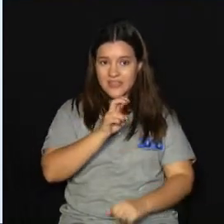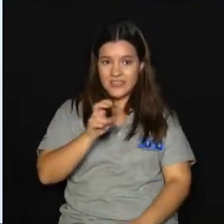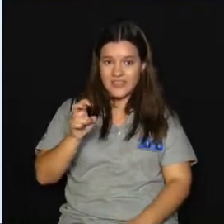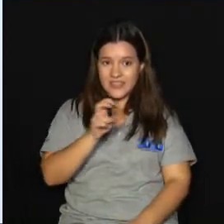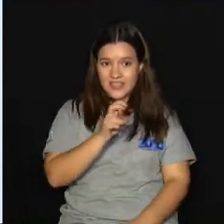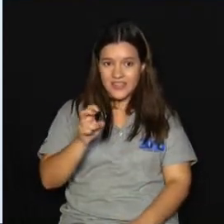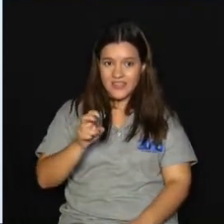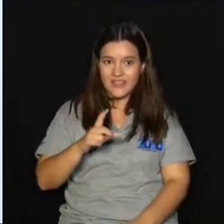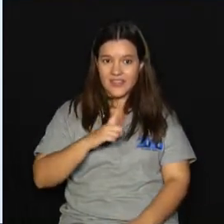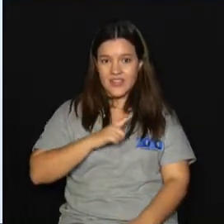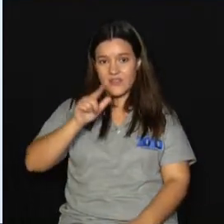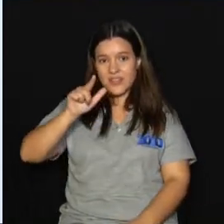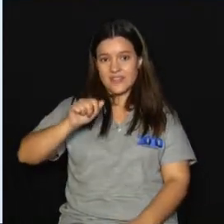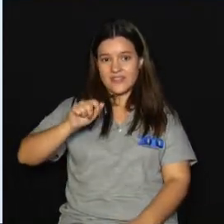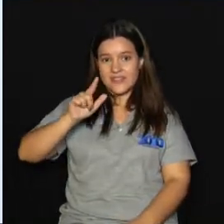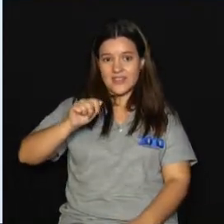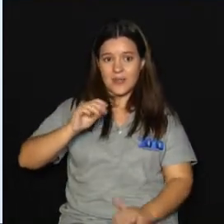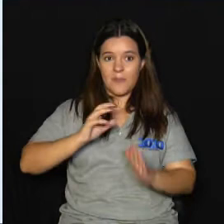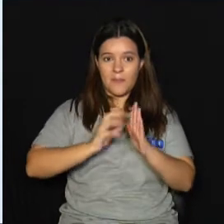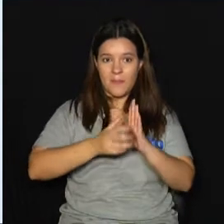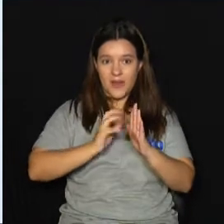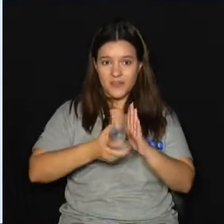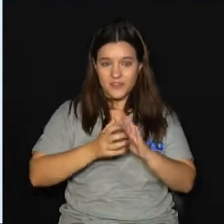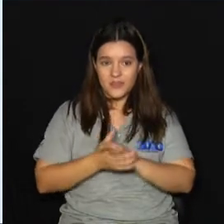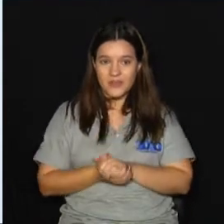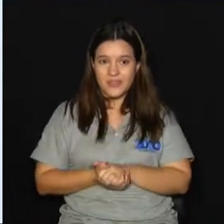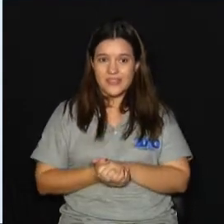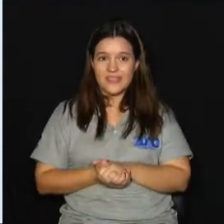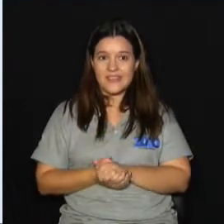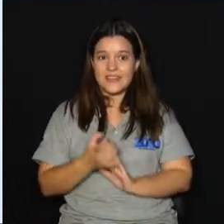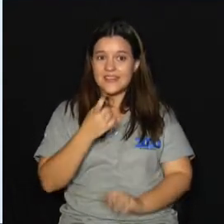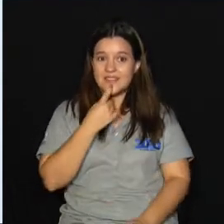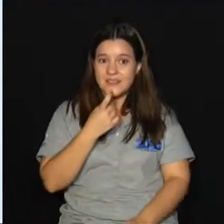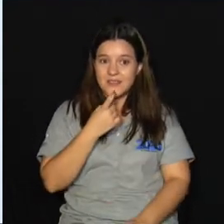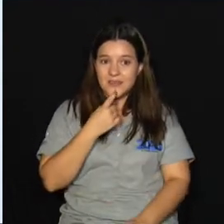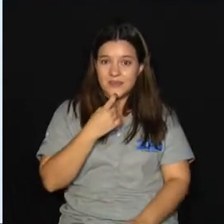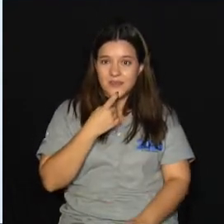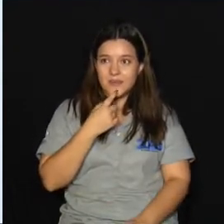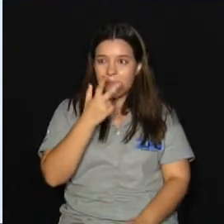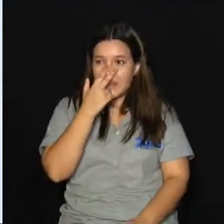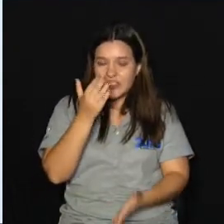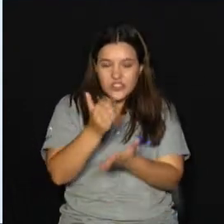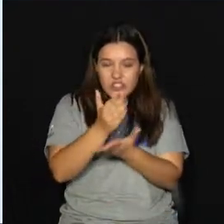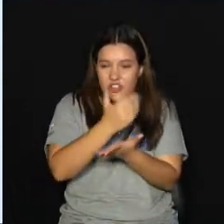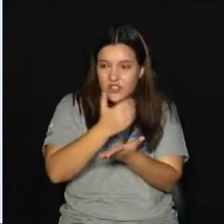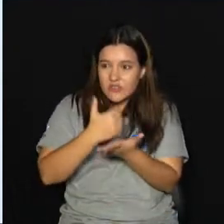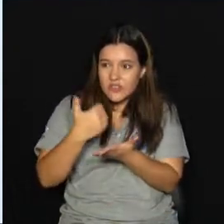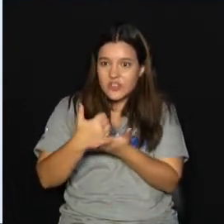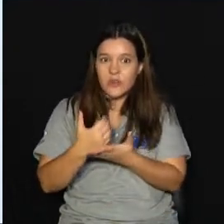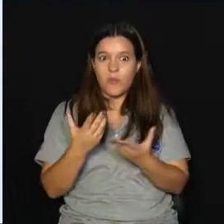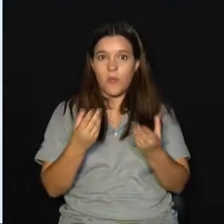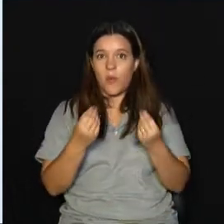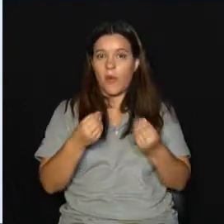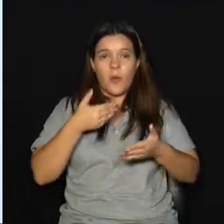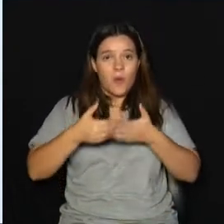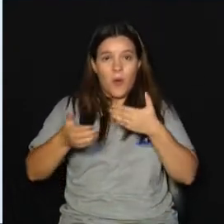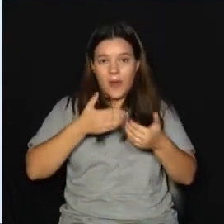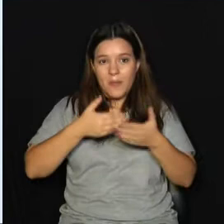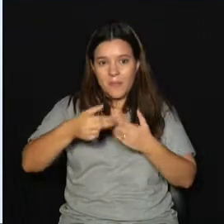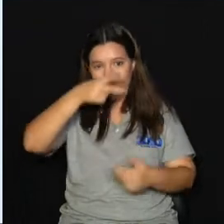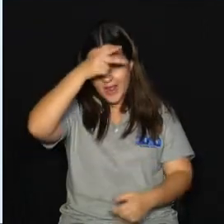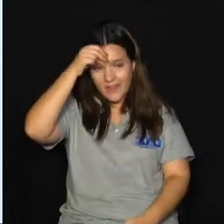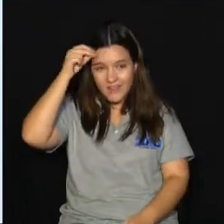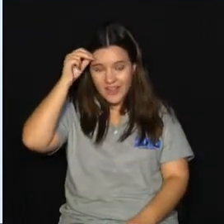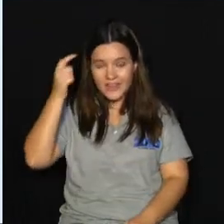teve 17 partidos eleitos. Então, nossa, assim, Campinas está muito fragmentado. Então, qualquer um dos dois que ganhar, eles vão ter